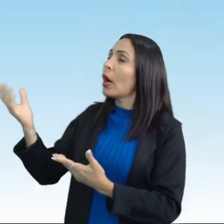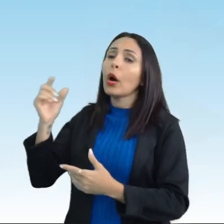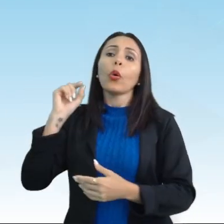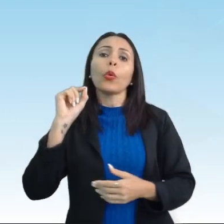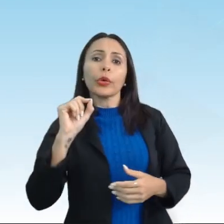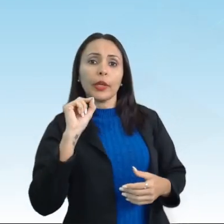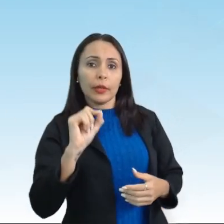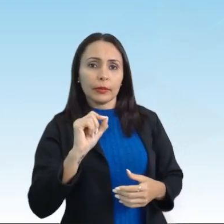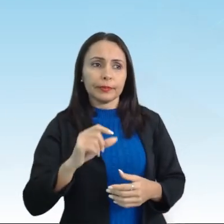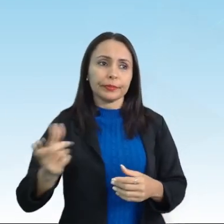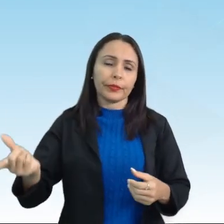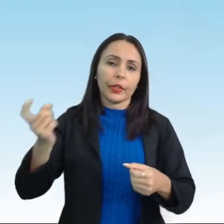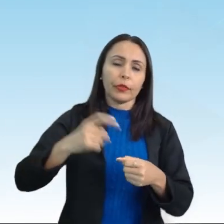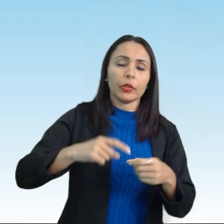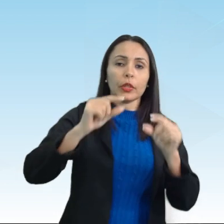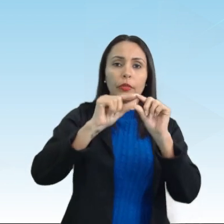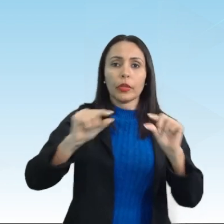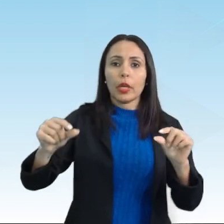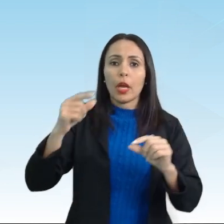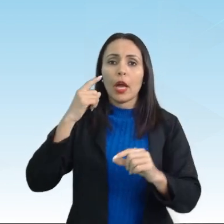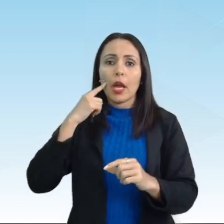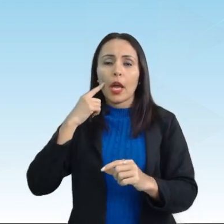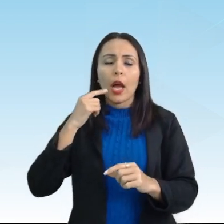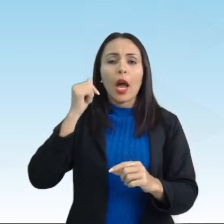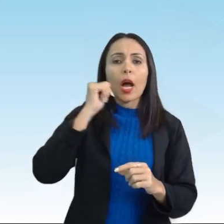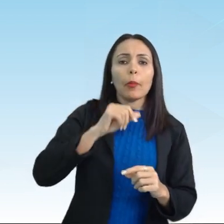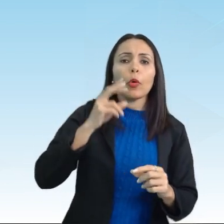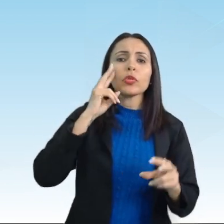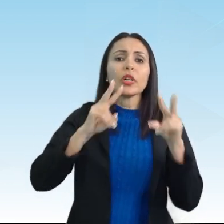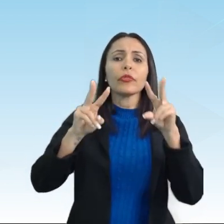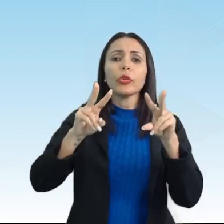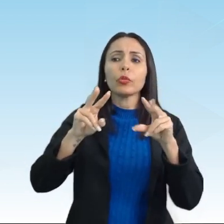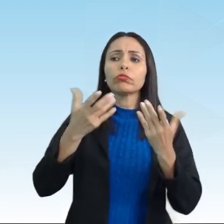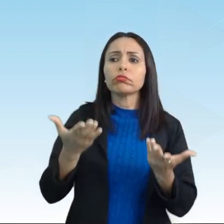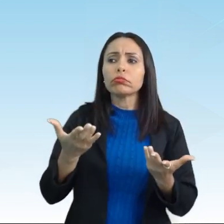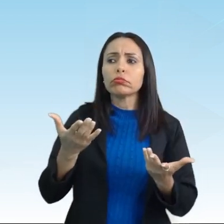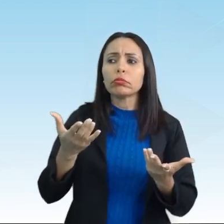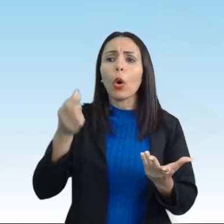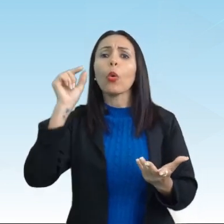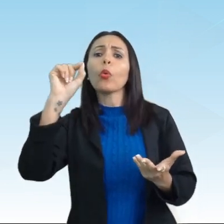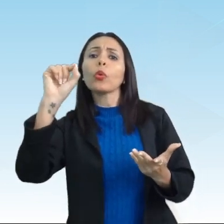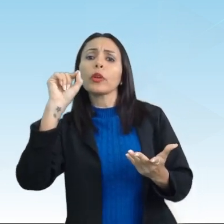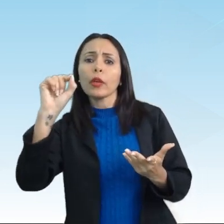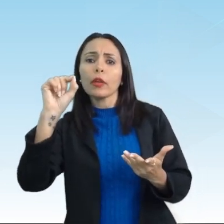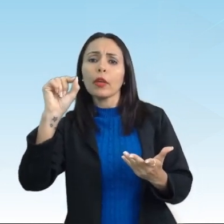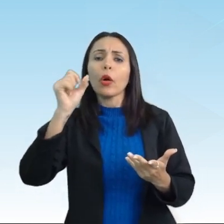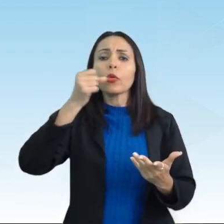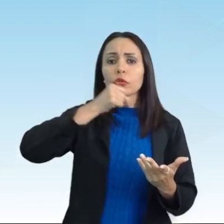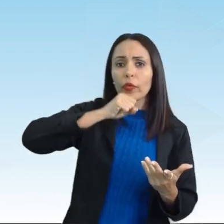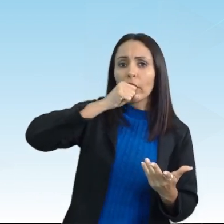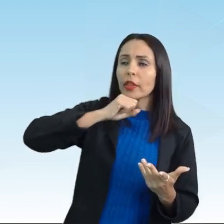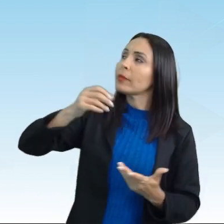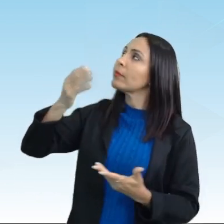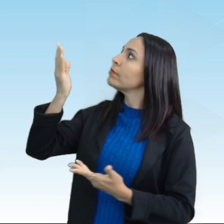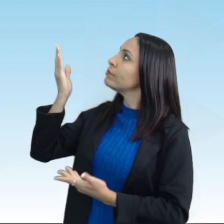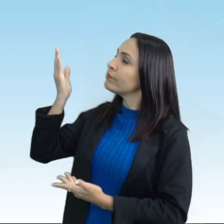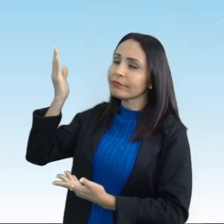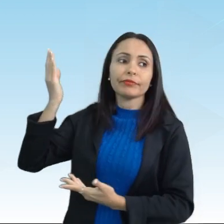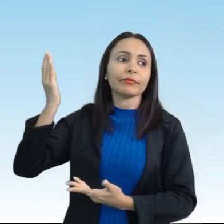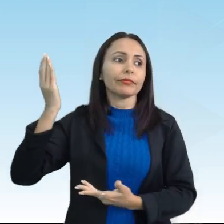quê? Voltando à frase, a moça viu o quê? O sorvete. Neste caso